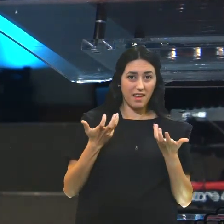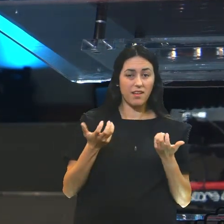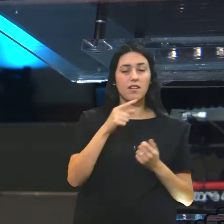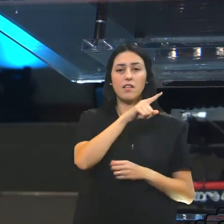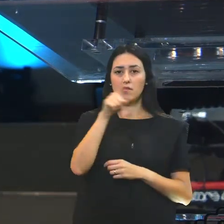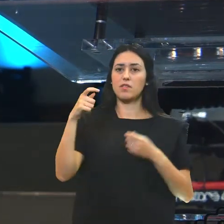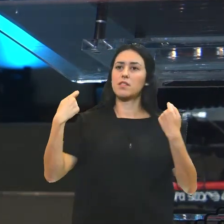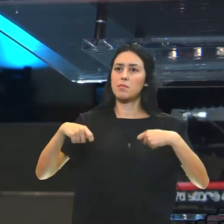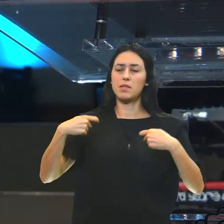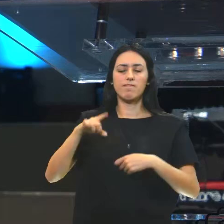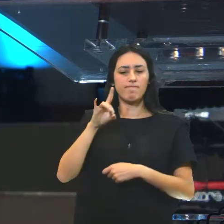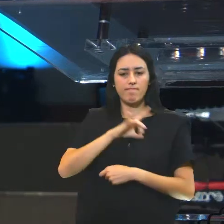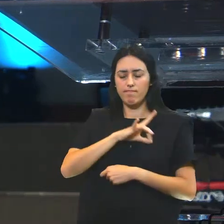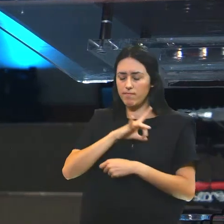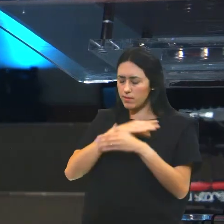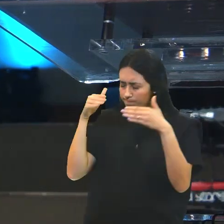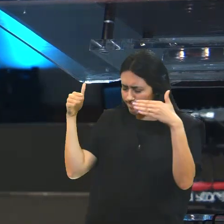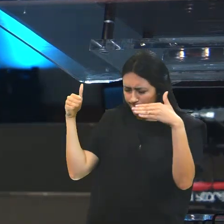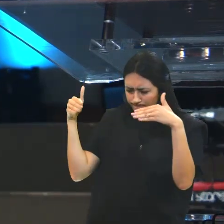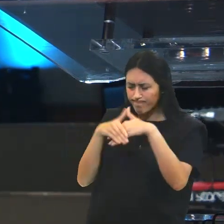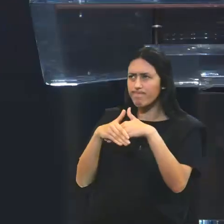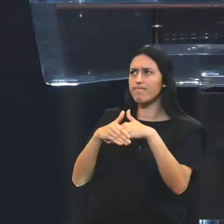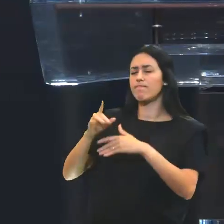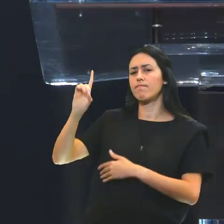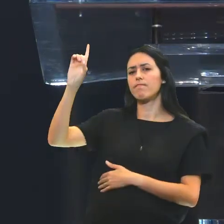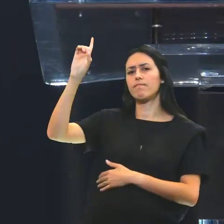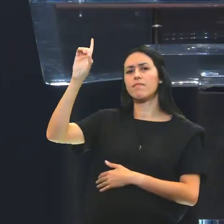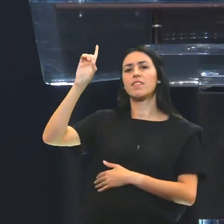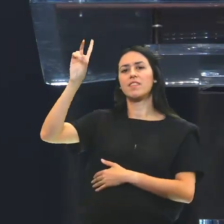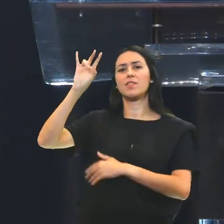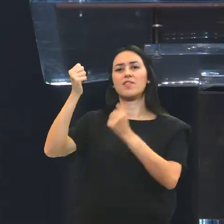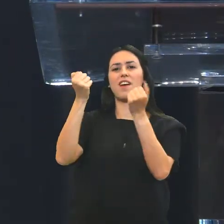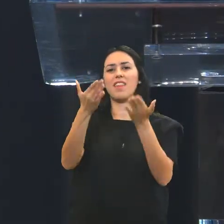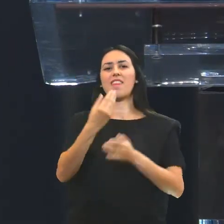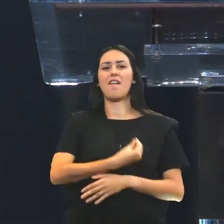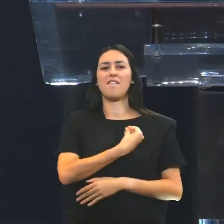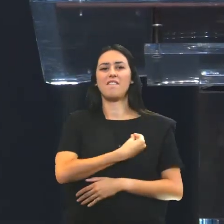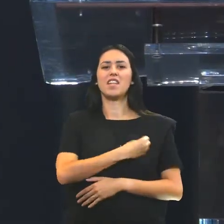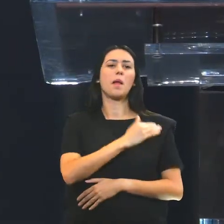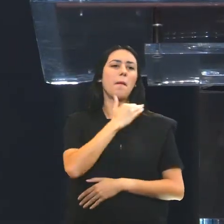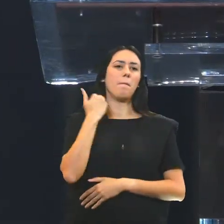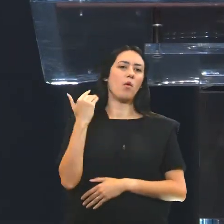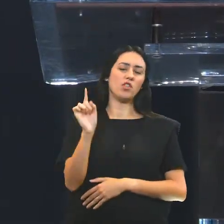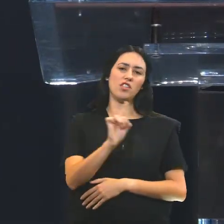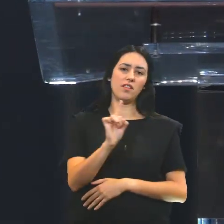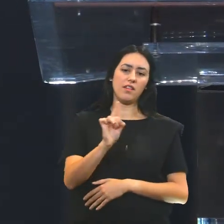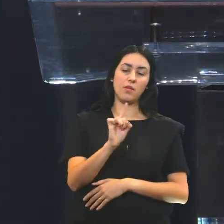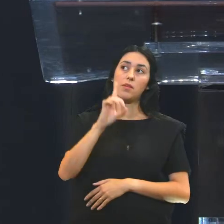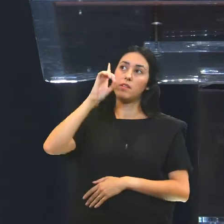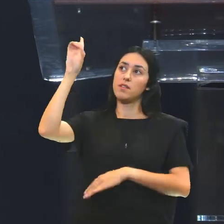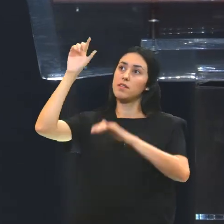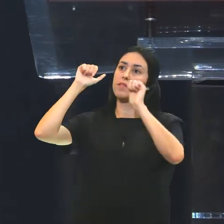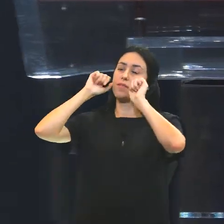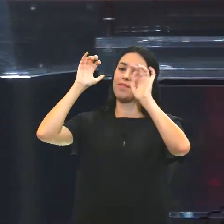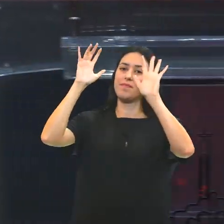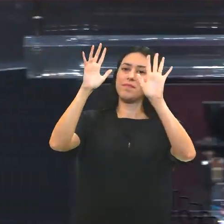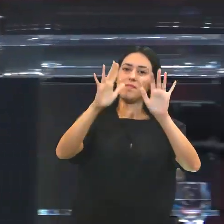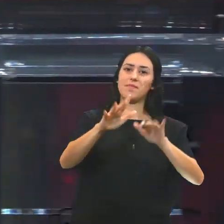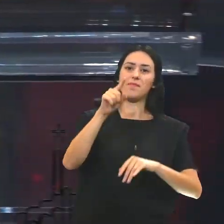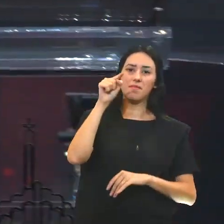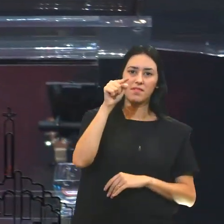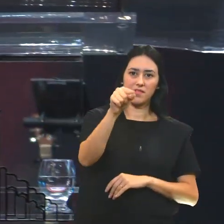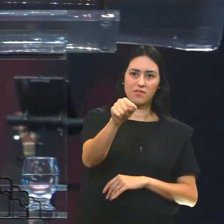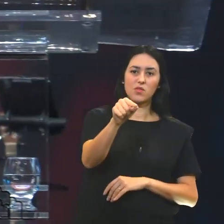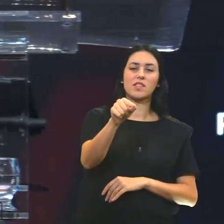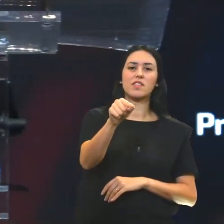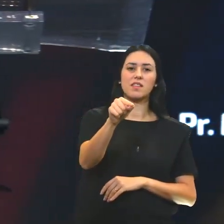a Deus. Vai gerar vida ao invés de morte. E a bênção de Deus será sobre você,